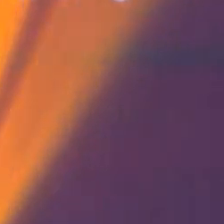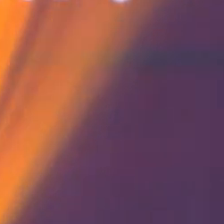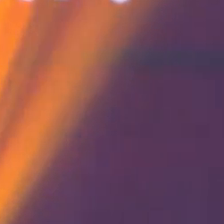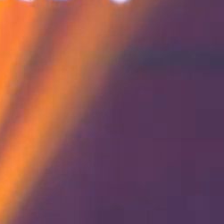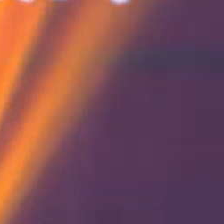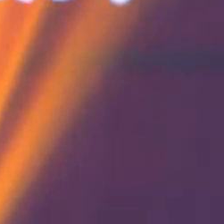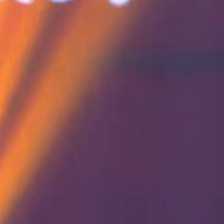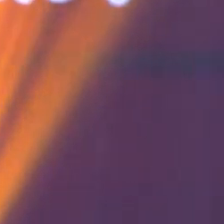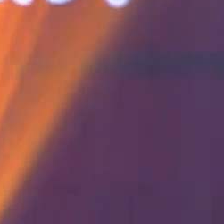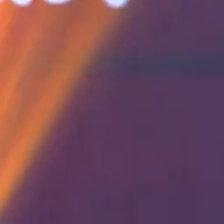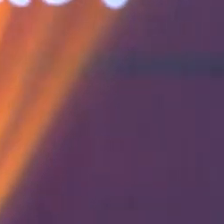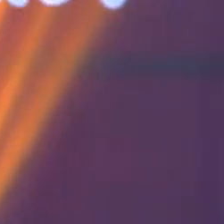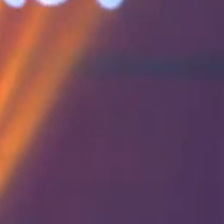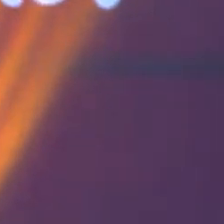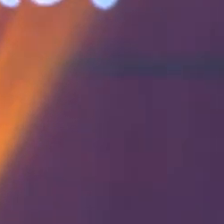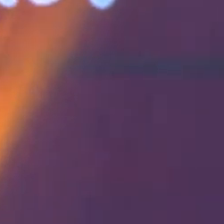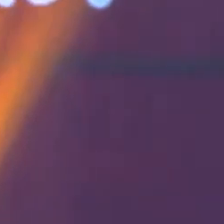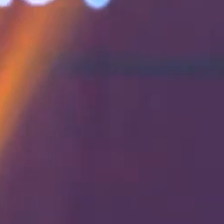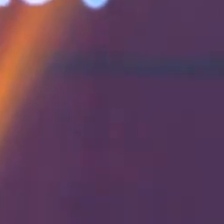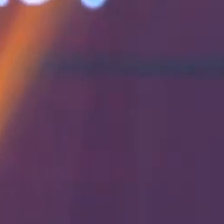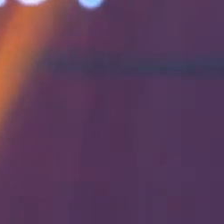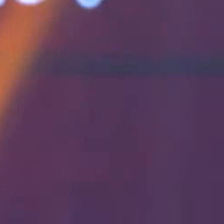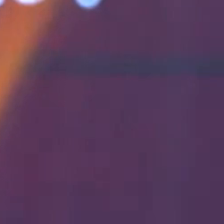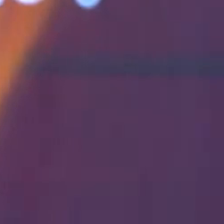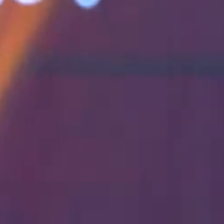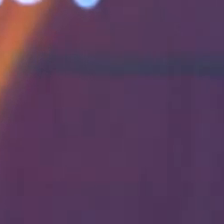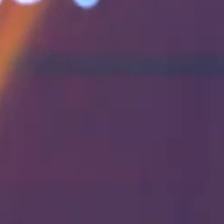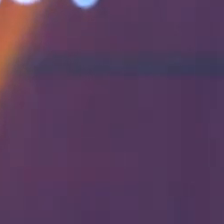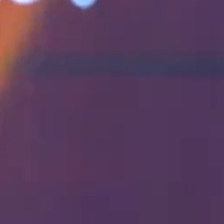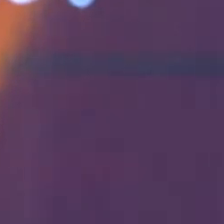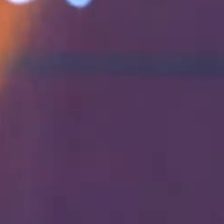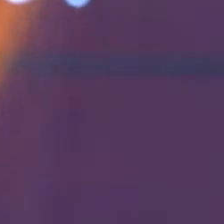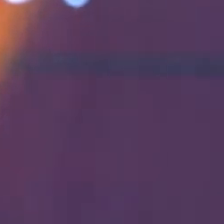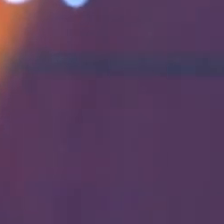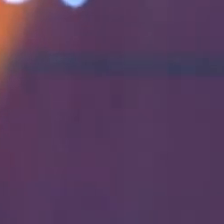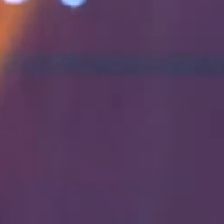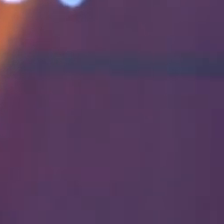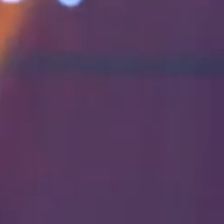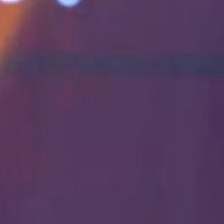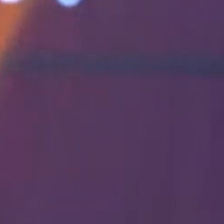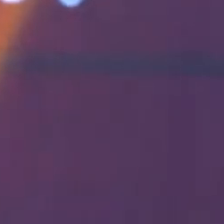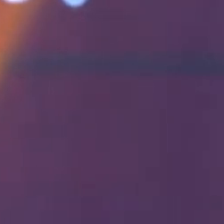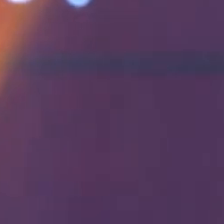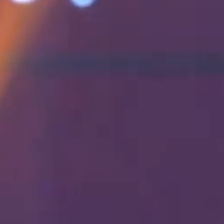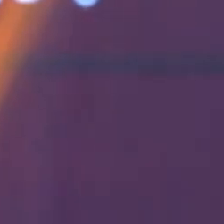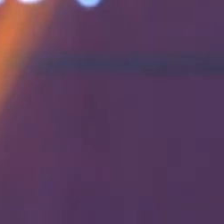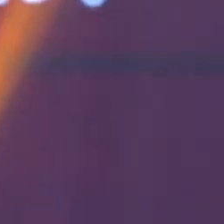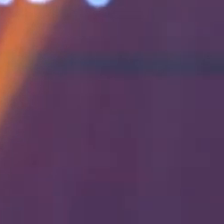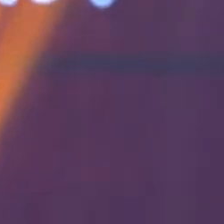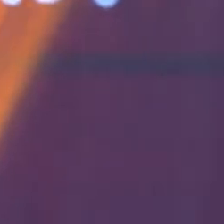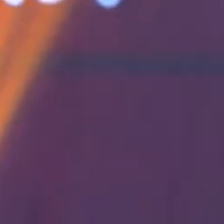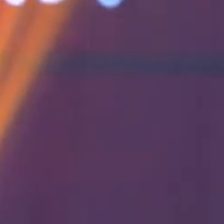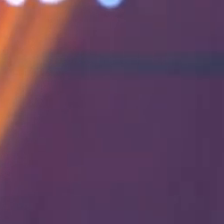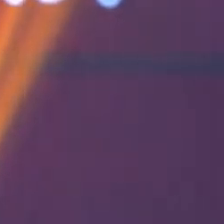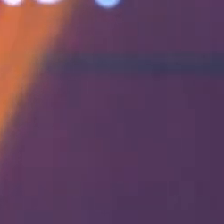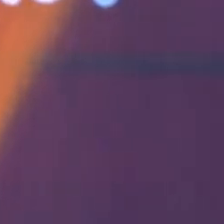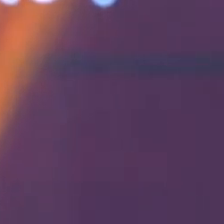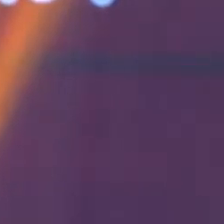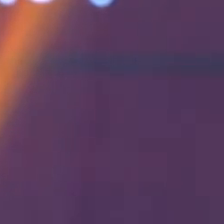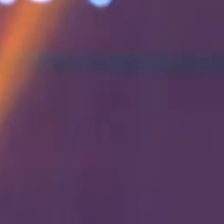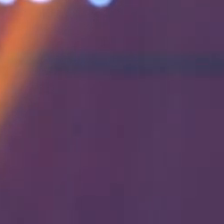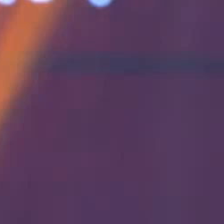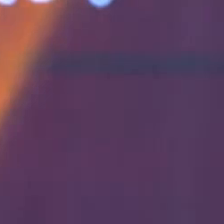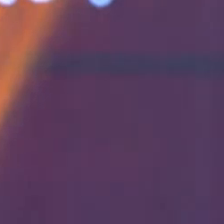em nome do Pai, do Filho, do Espírito Santo. Amém. Amém.